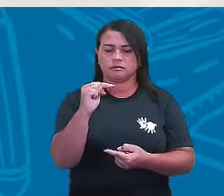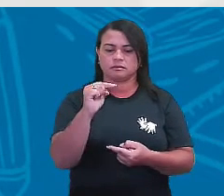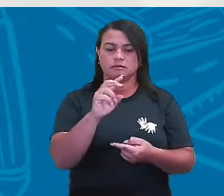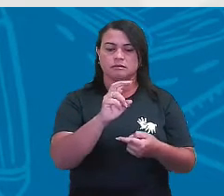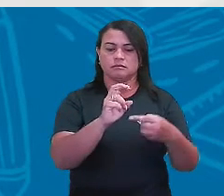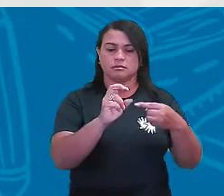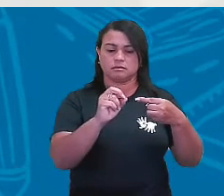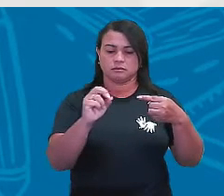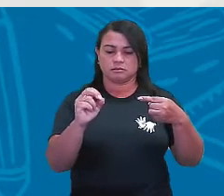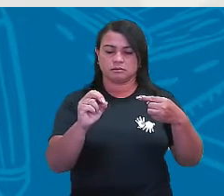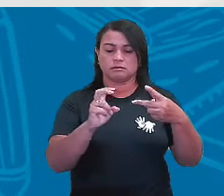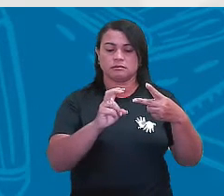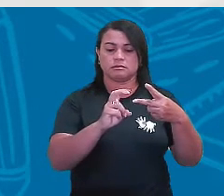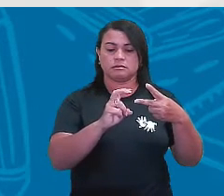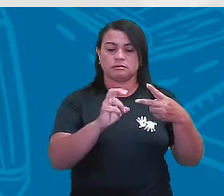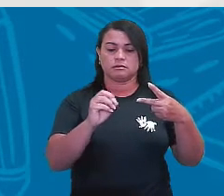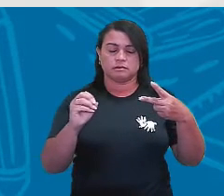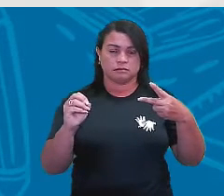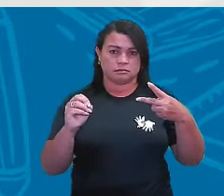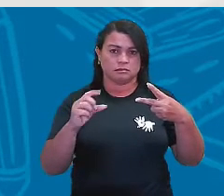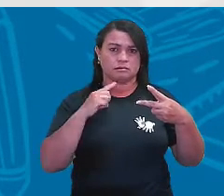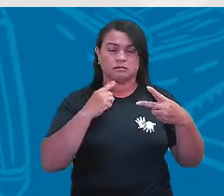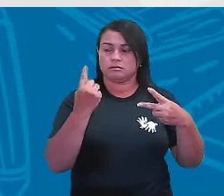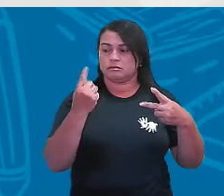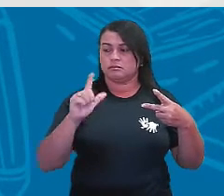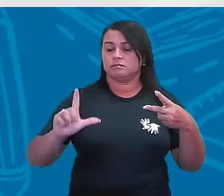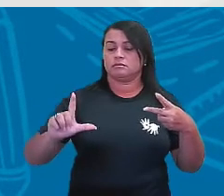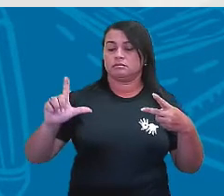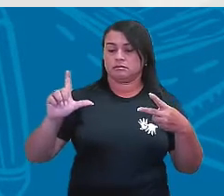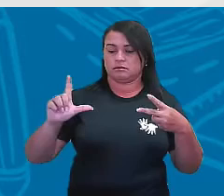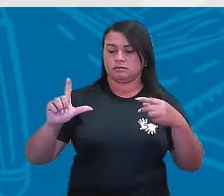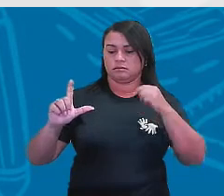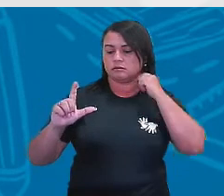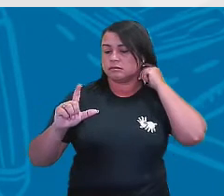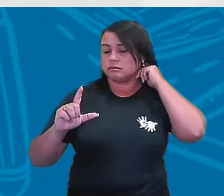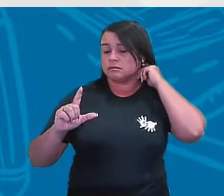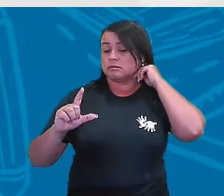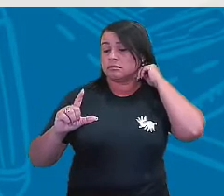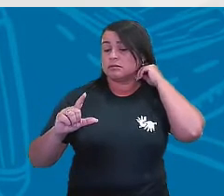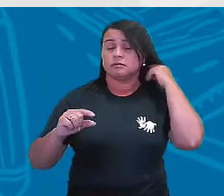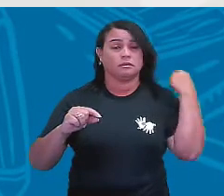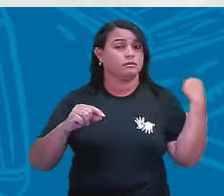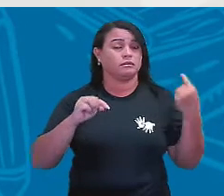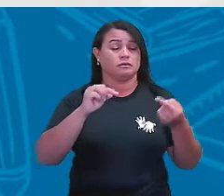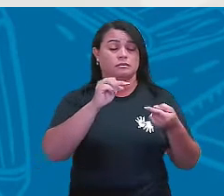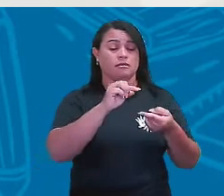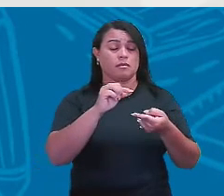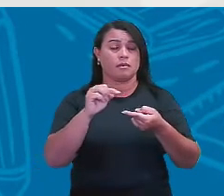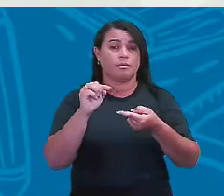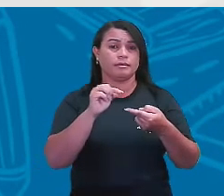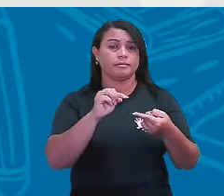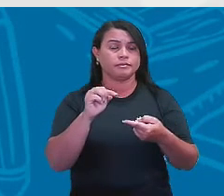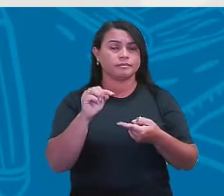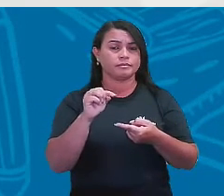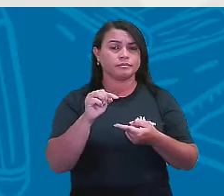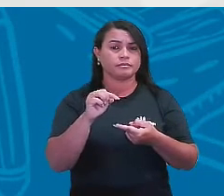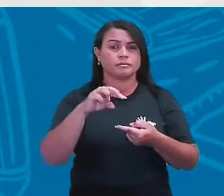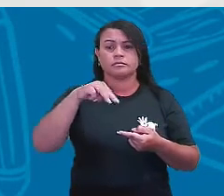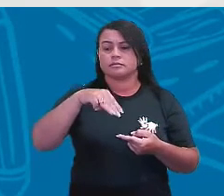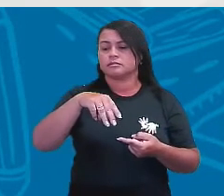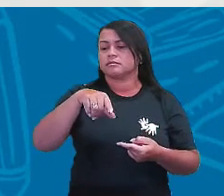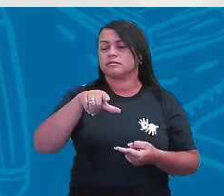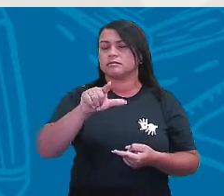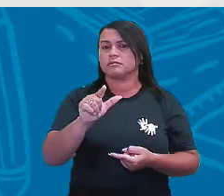vou ter 1 litro, tá bom? E aí, essas garrafinhas de 500 ml é aquela normalzinha que a gente